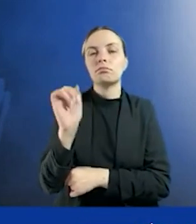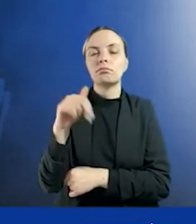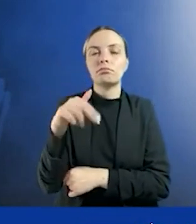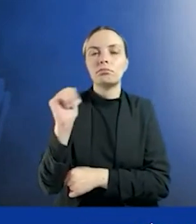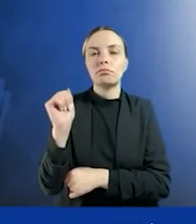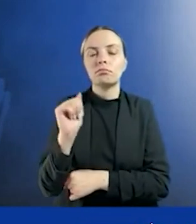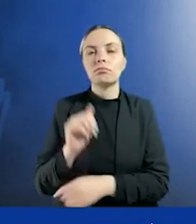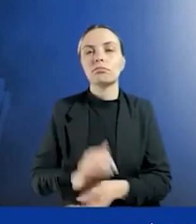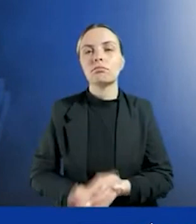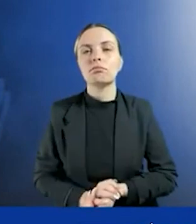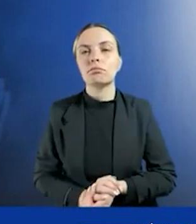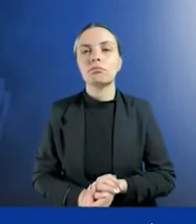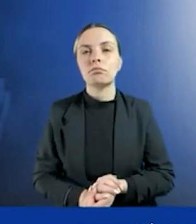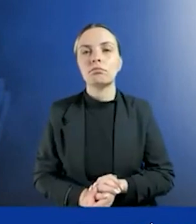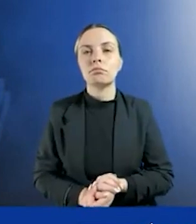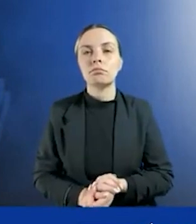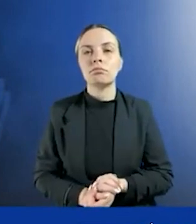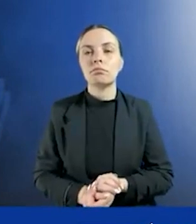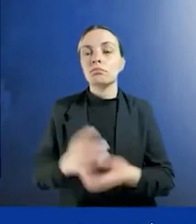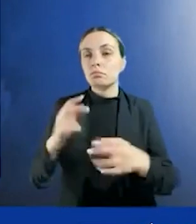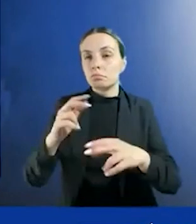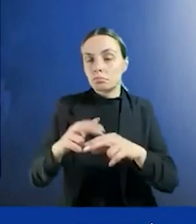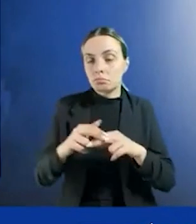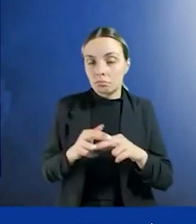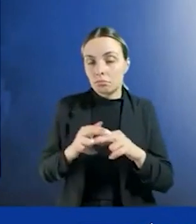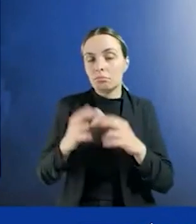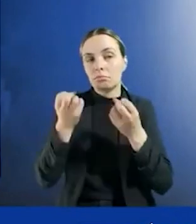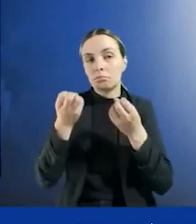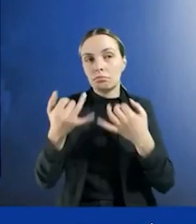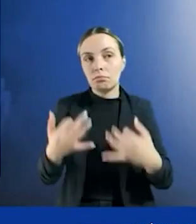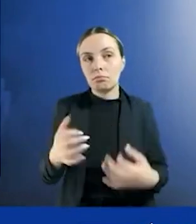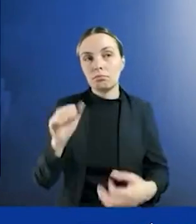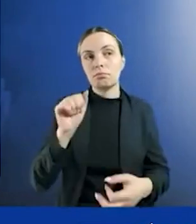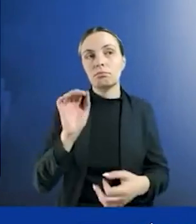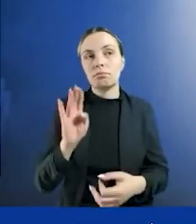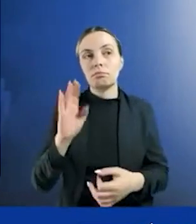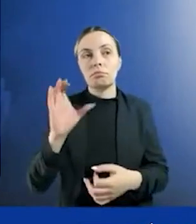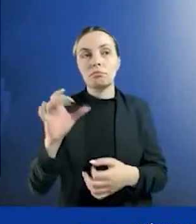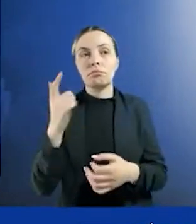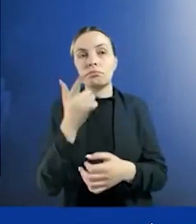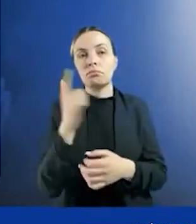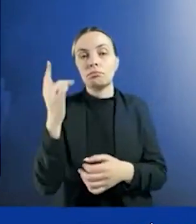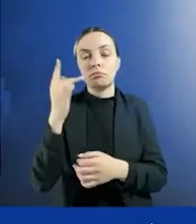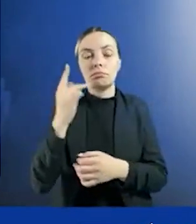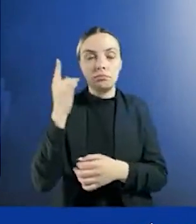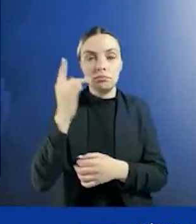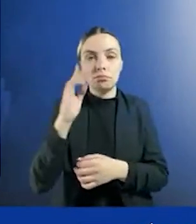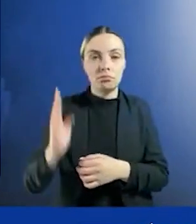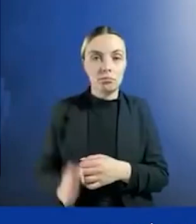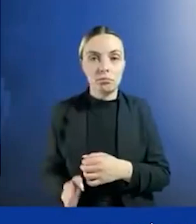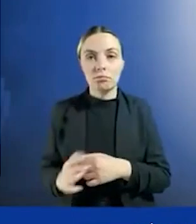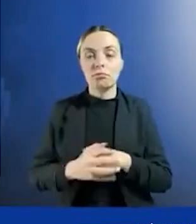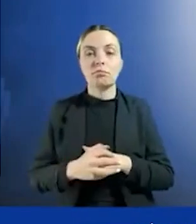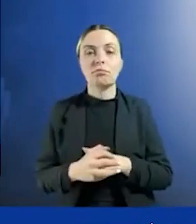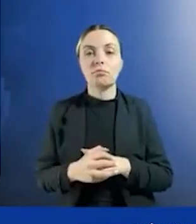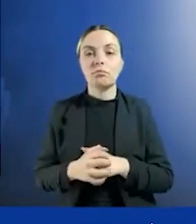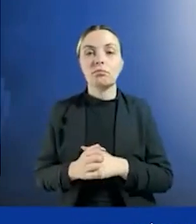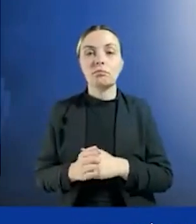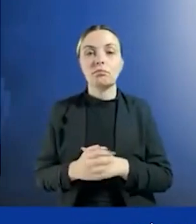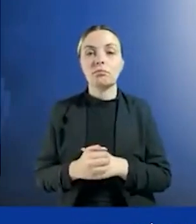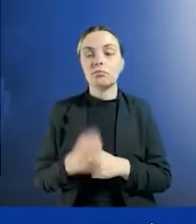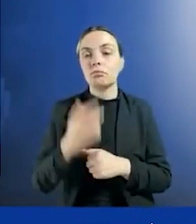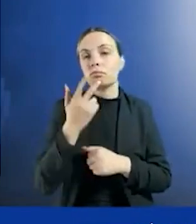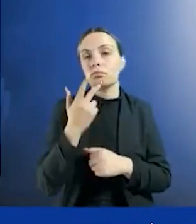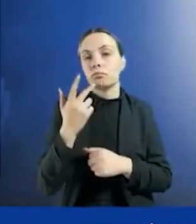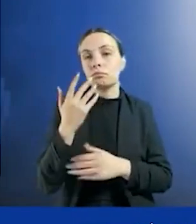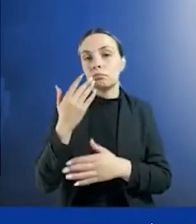pelo panorama e pela síntese do Plano ABC e outras políticas brasileiras em prol do desenvolvimento sustentável.